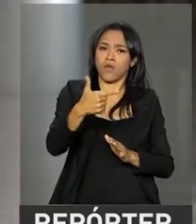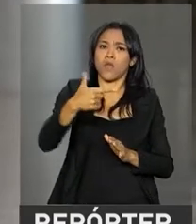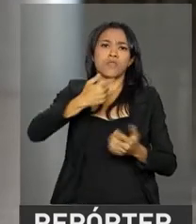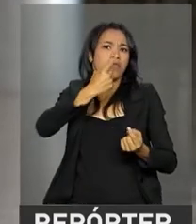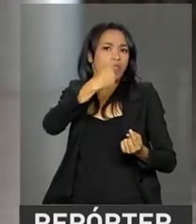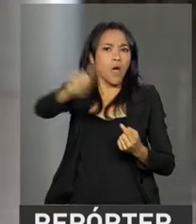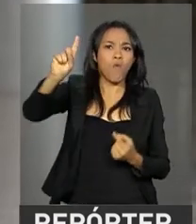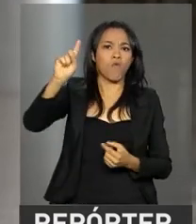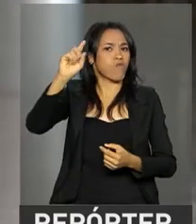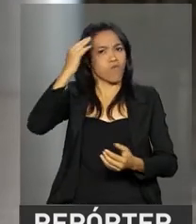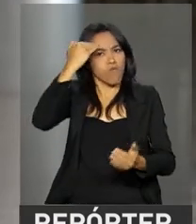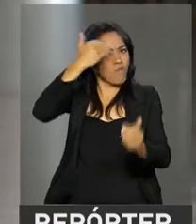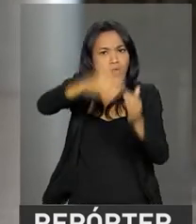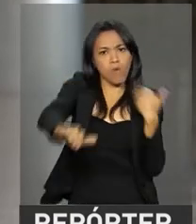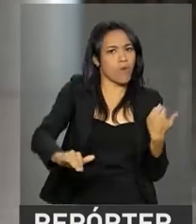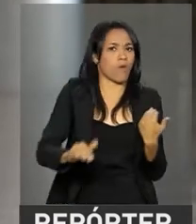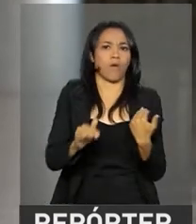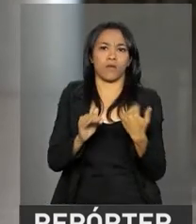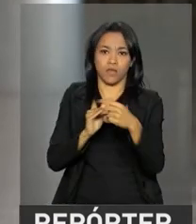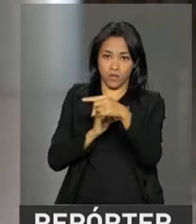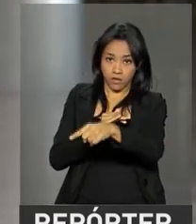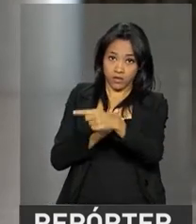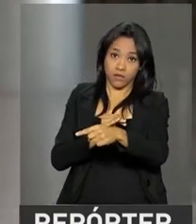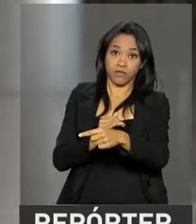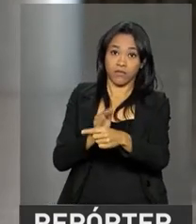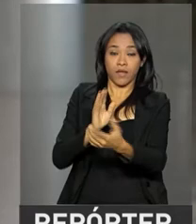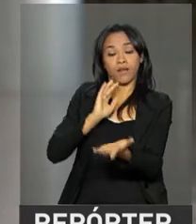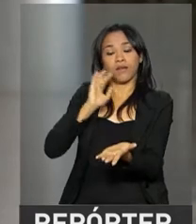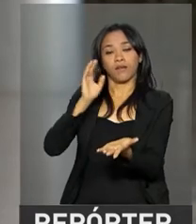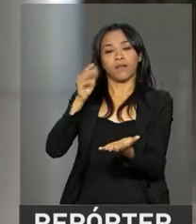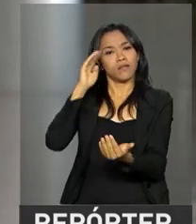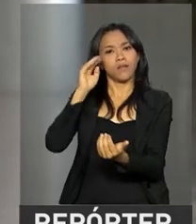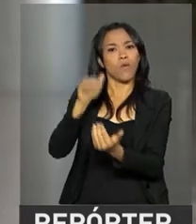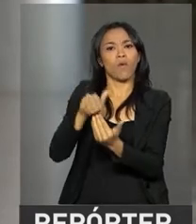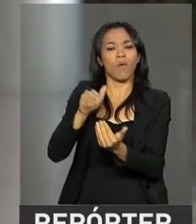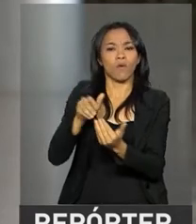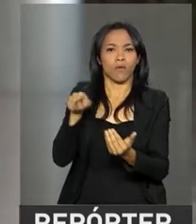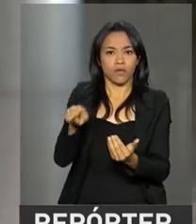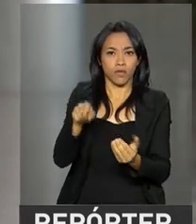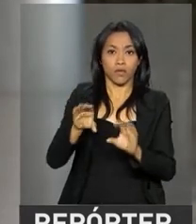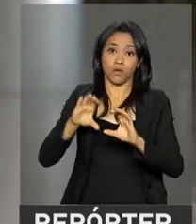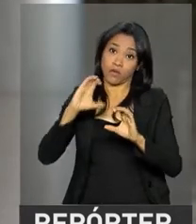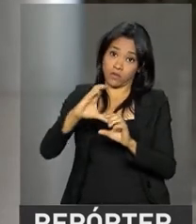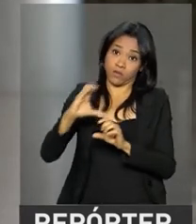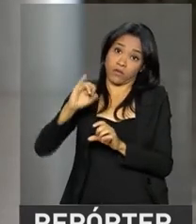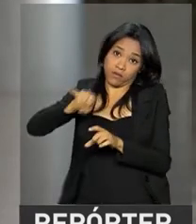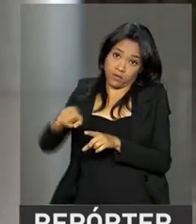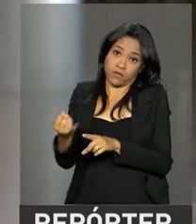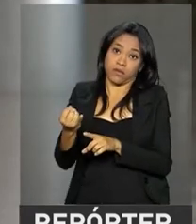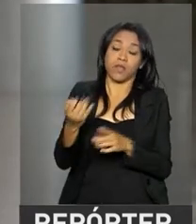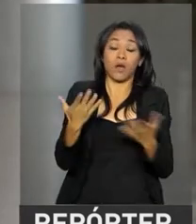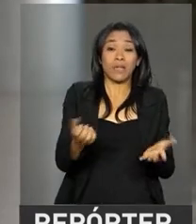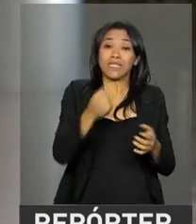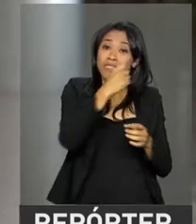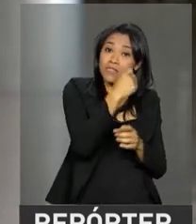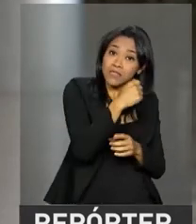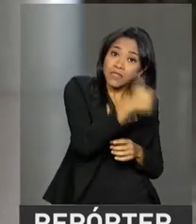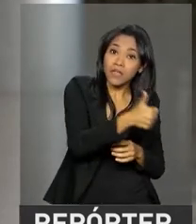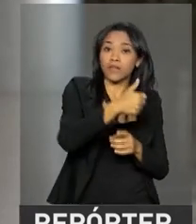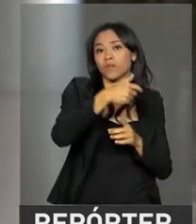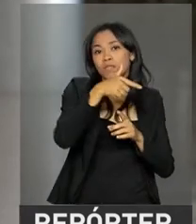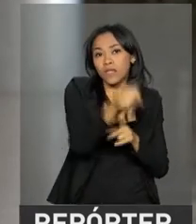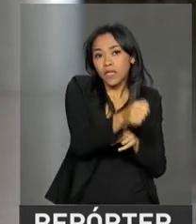o parecer da comissão de constituição e justiça lá da câmara agora se pelo menos 172